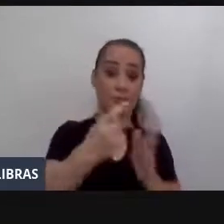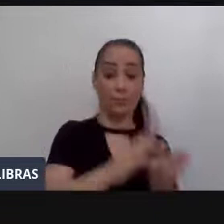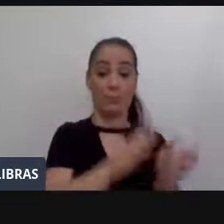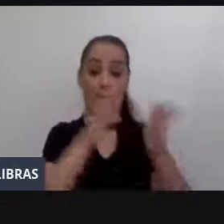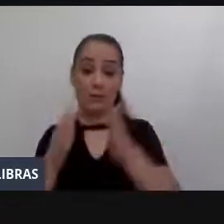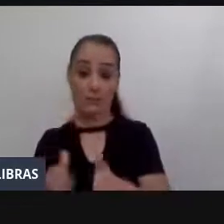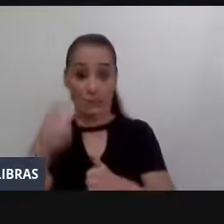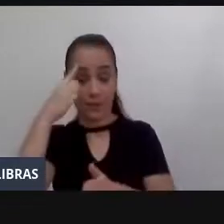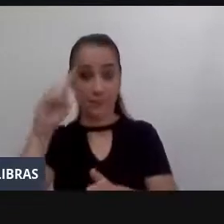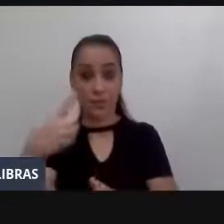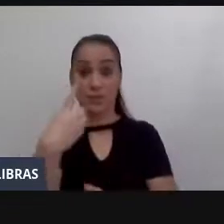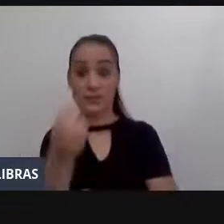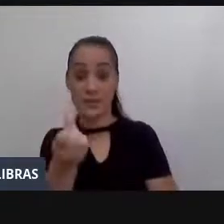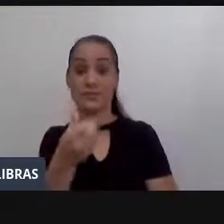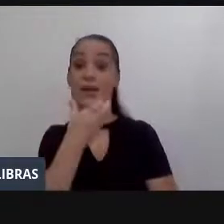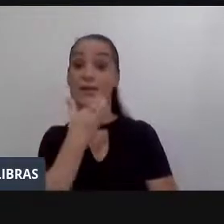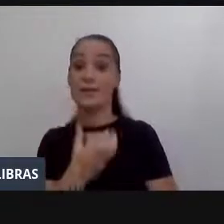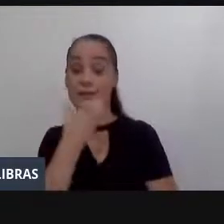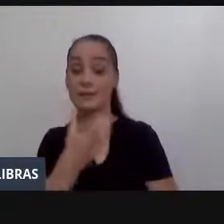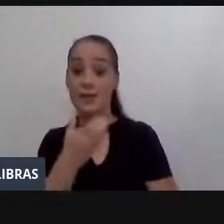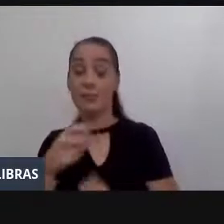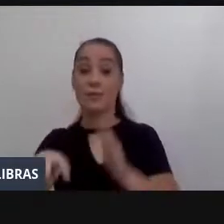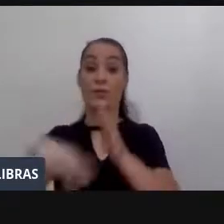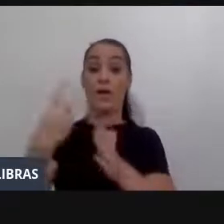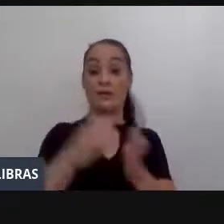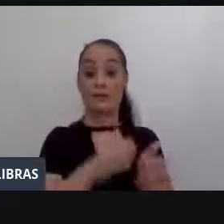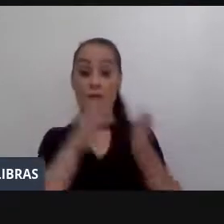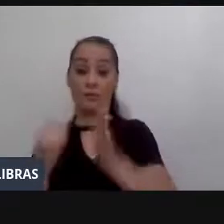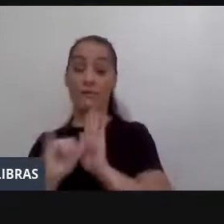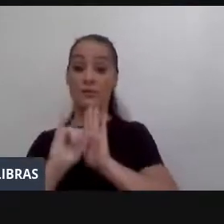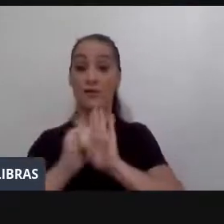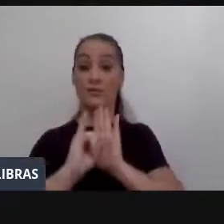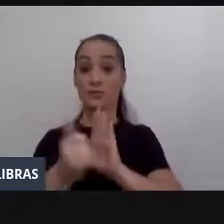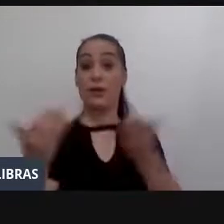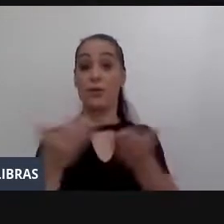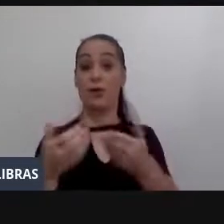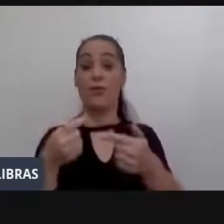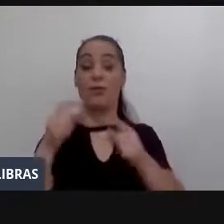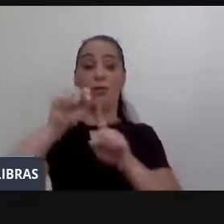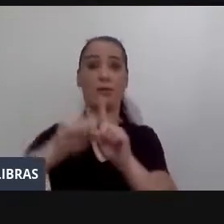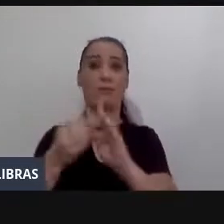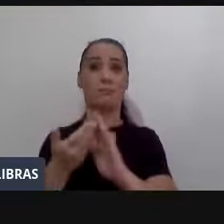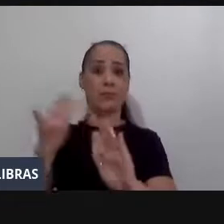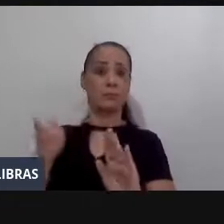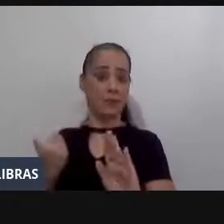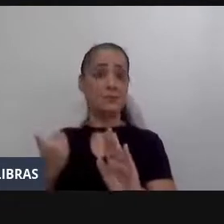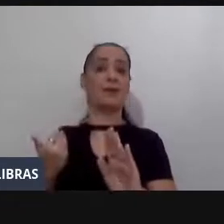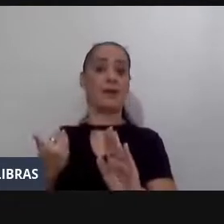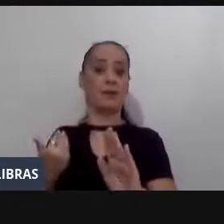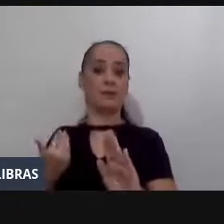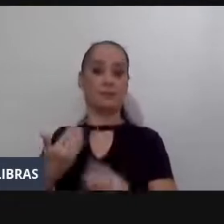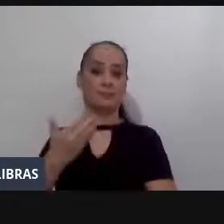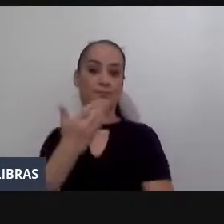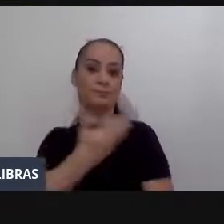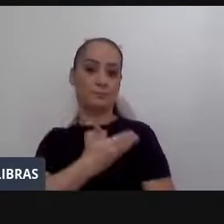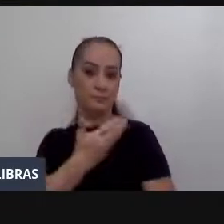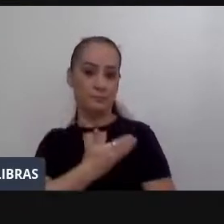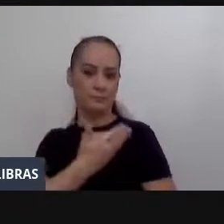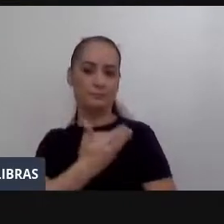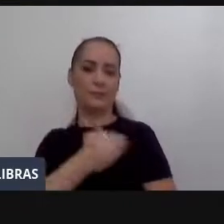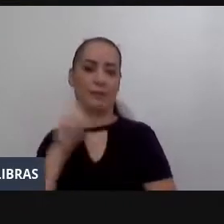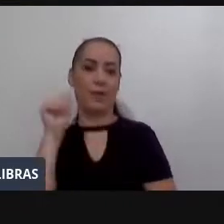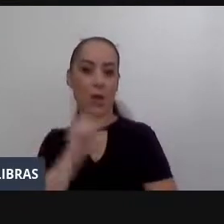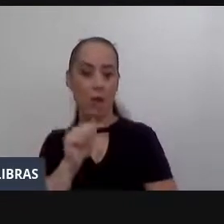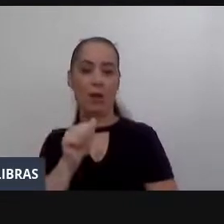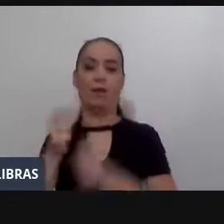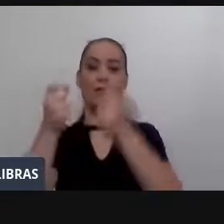dezembro de 2020, e a segunda fase saiu edital agora, mês passado. Inclusive, a minha colega Camila Sano, quando esteve aqui na última live falando sobre